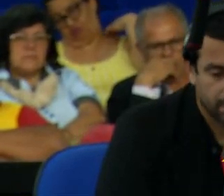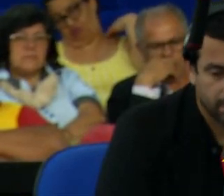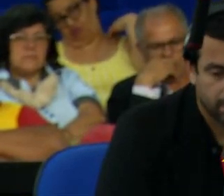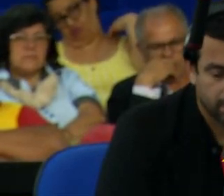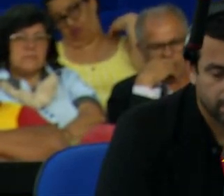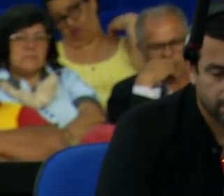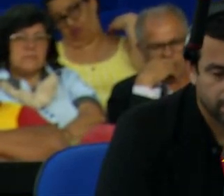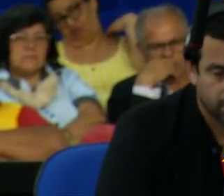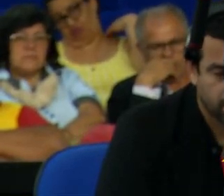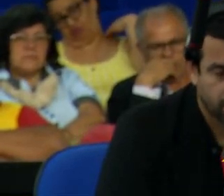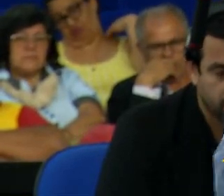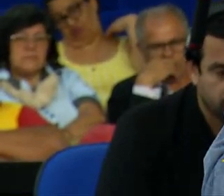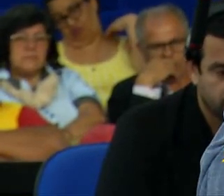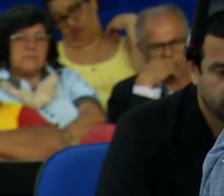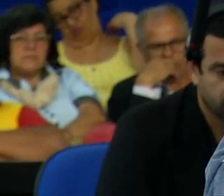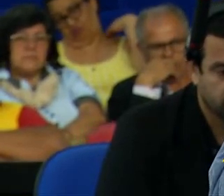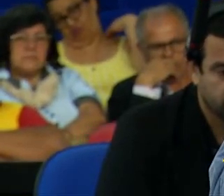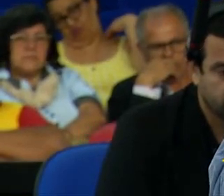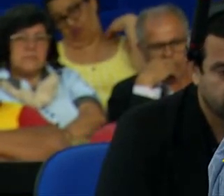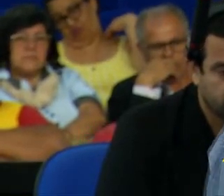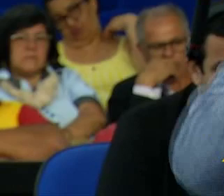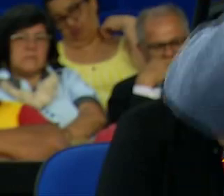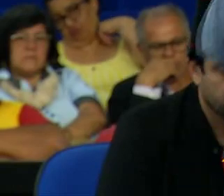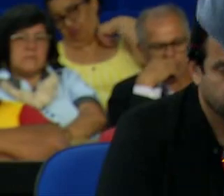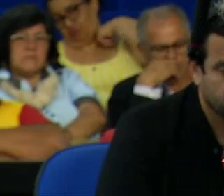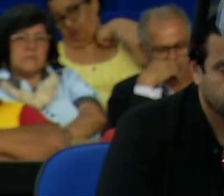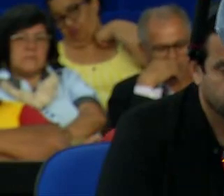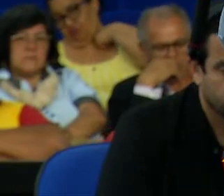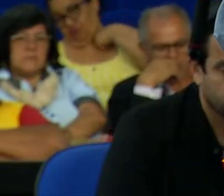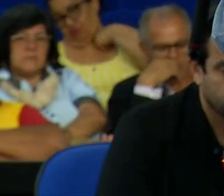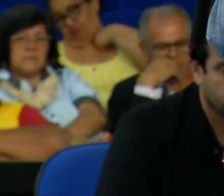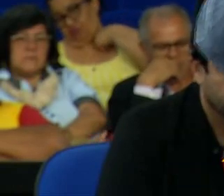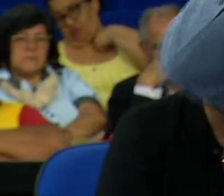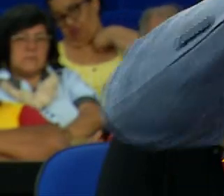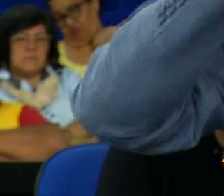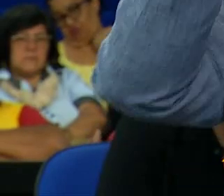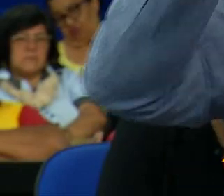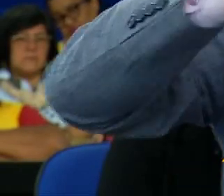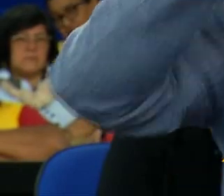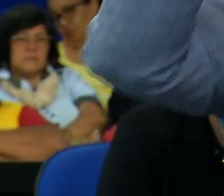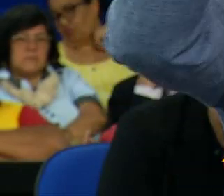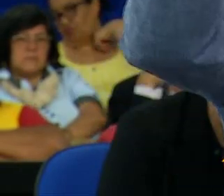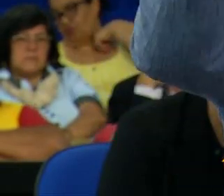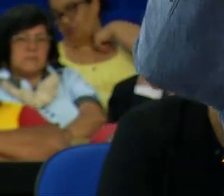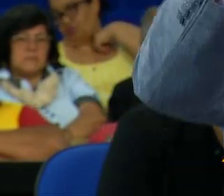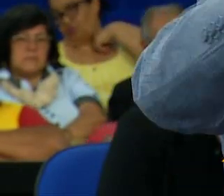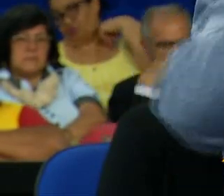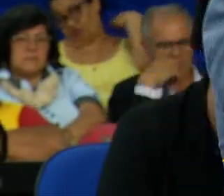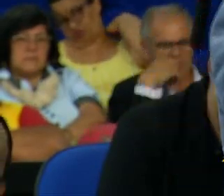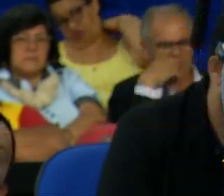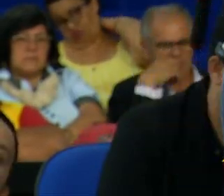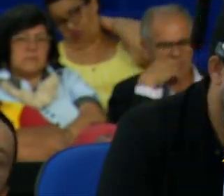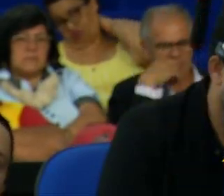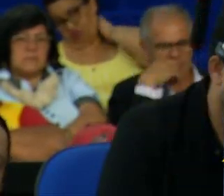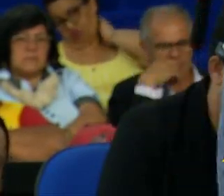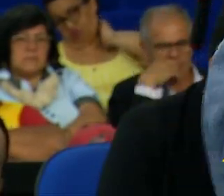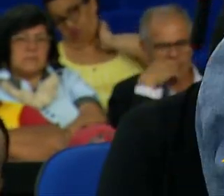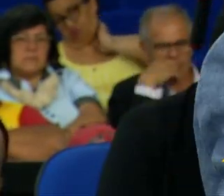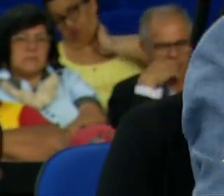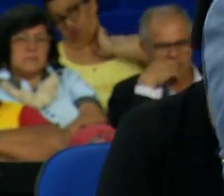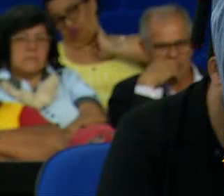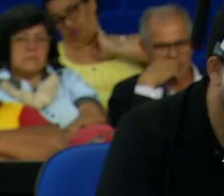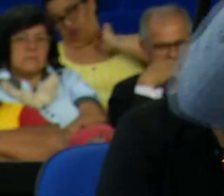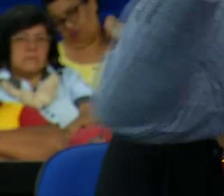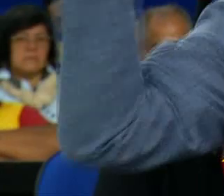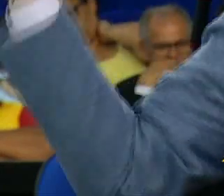fora com festa agora. Agora é hora de dar saúde para a população. Não sou contra o carnaval, desde que seja com a iniciativa privada. E